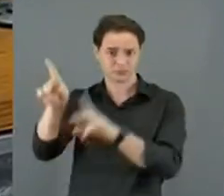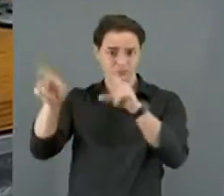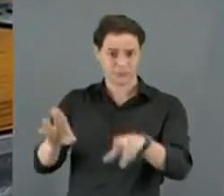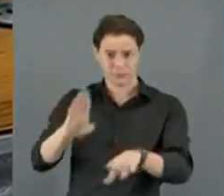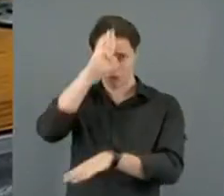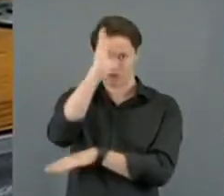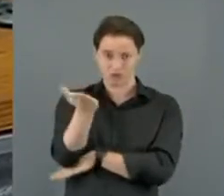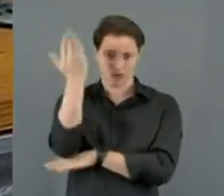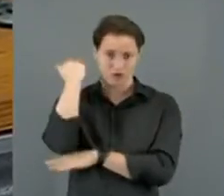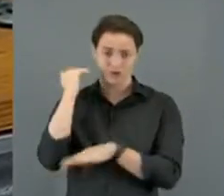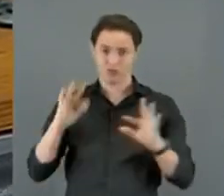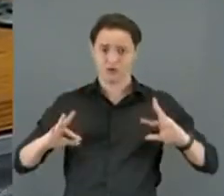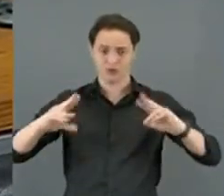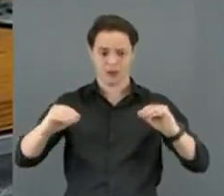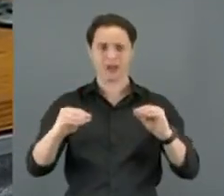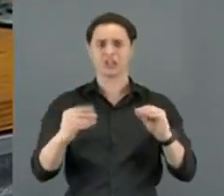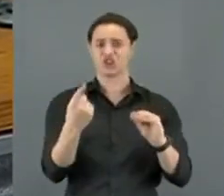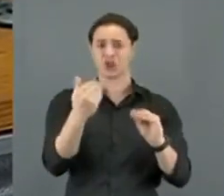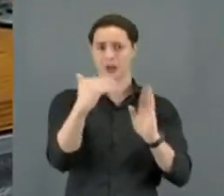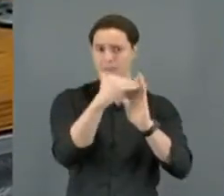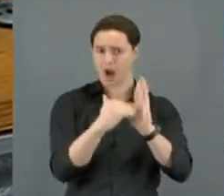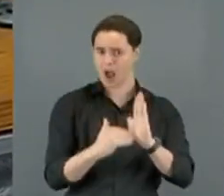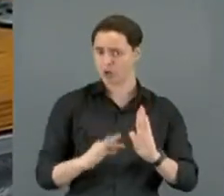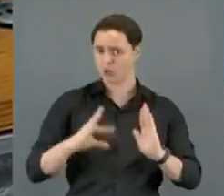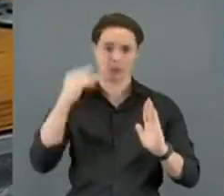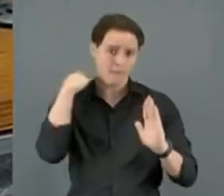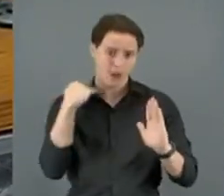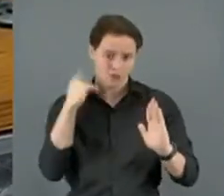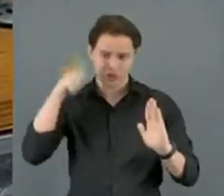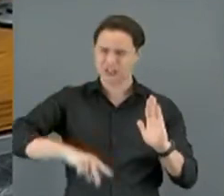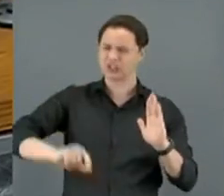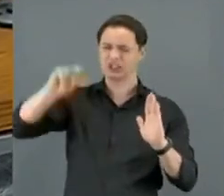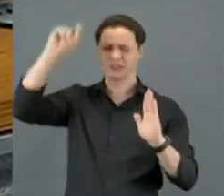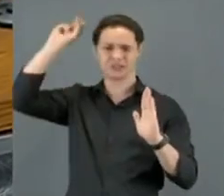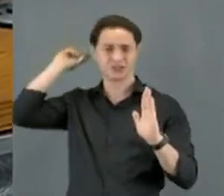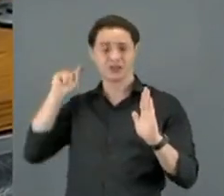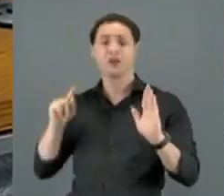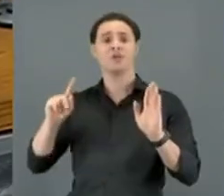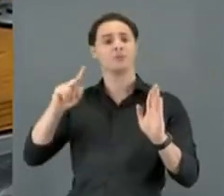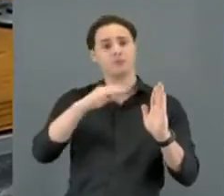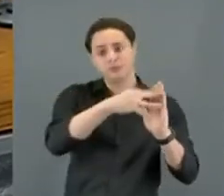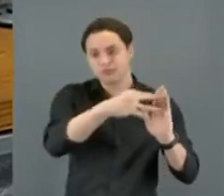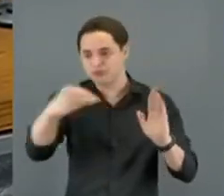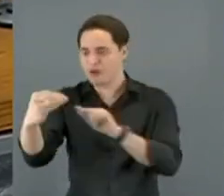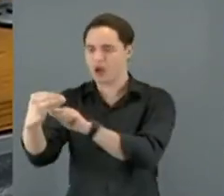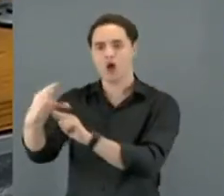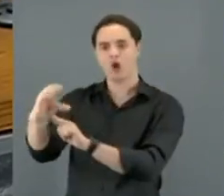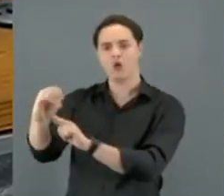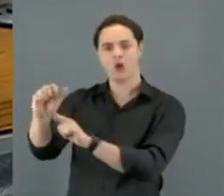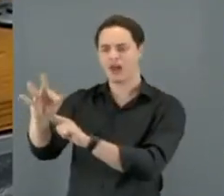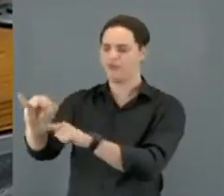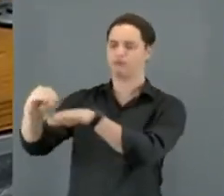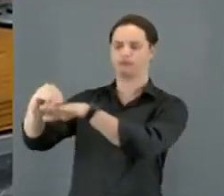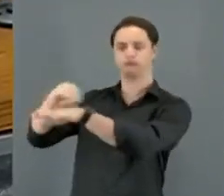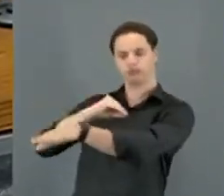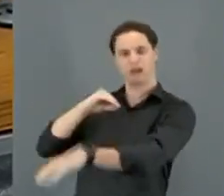Bolsonaro. E as contas eram de ambos. Por isso essa conta veio. E nesta conta que veio, se